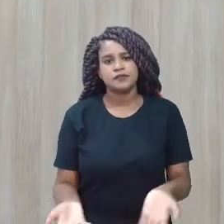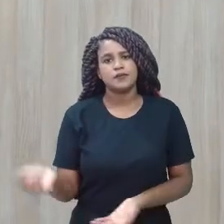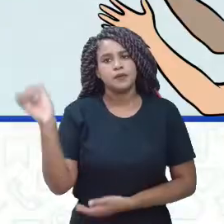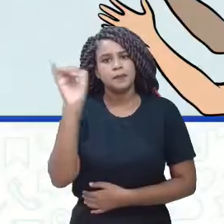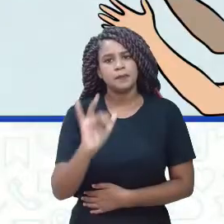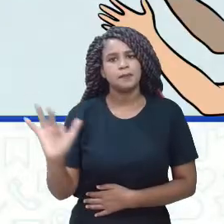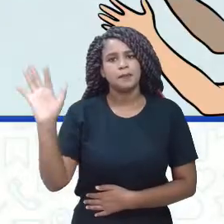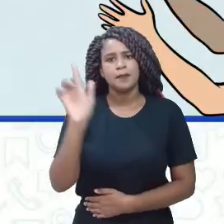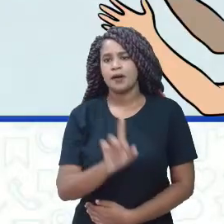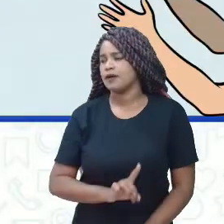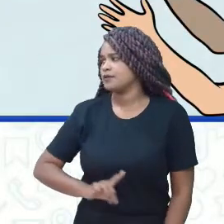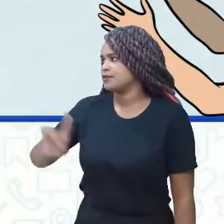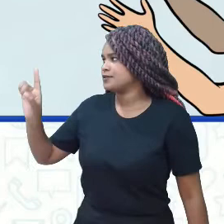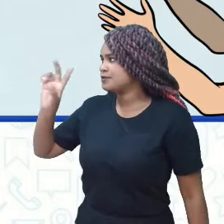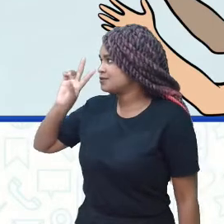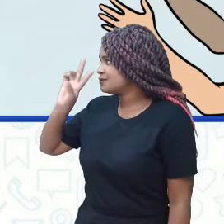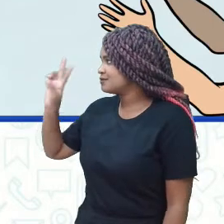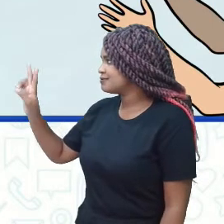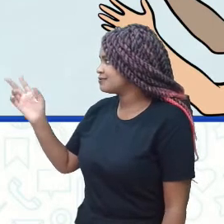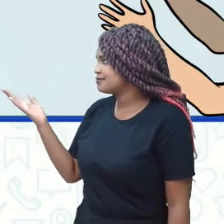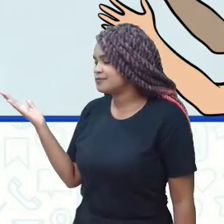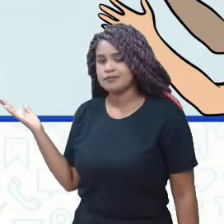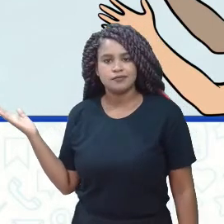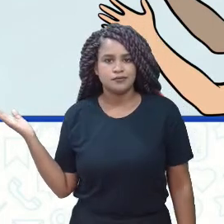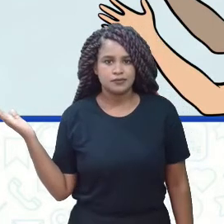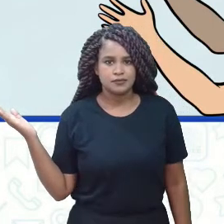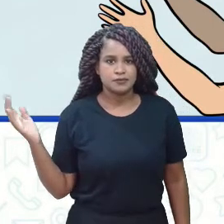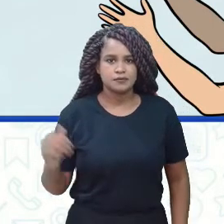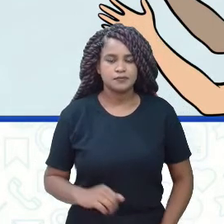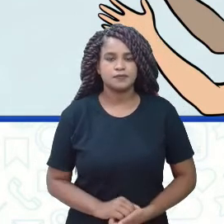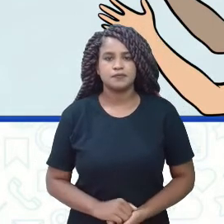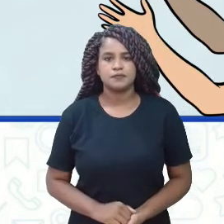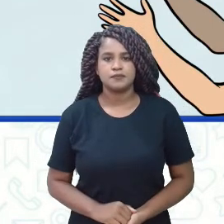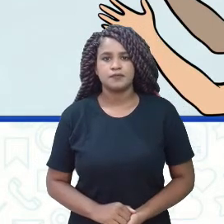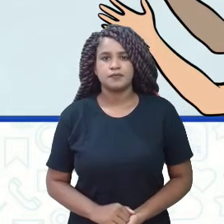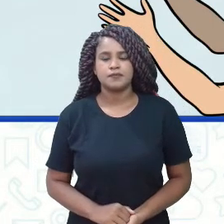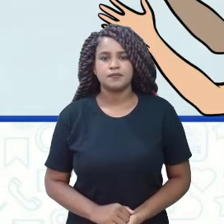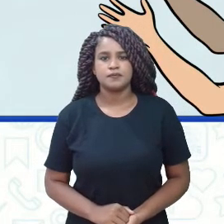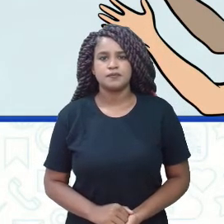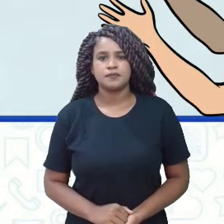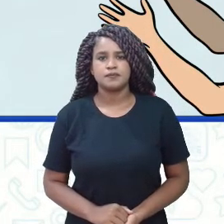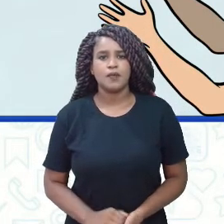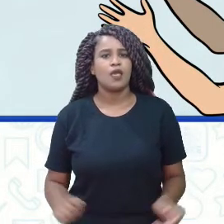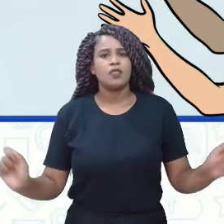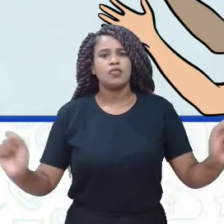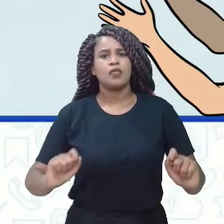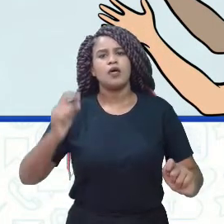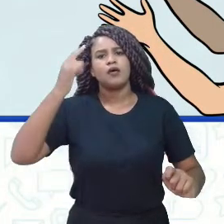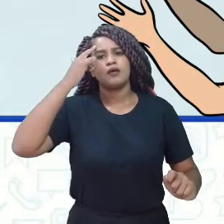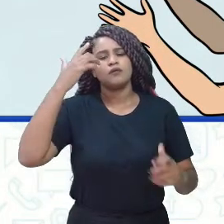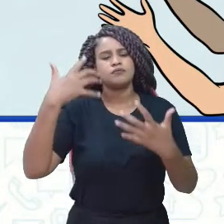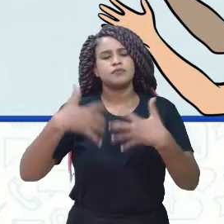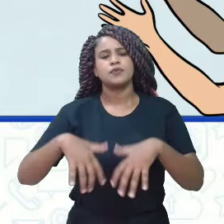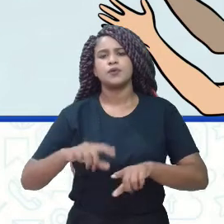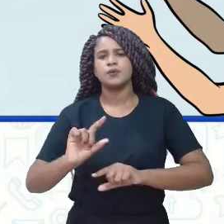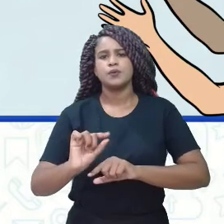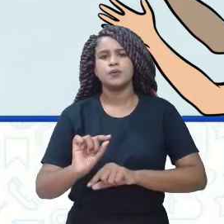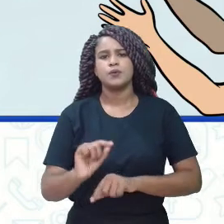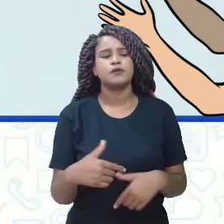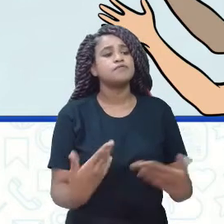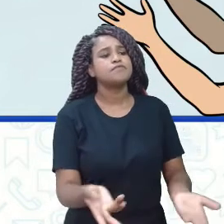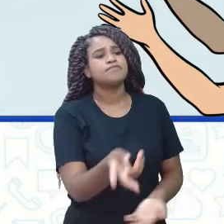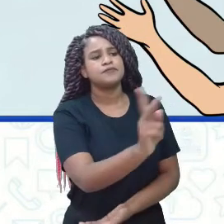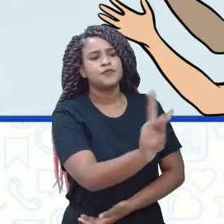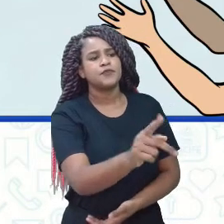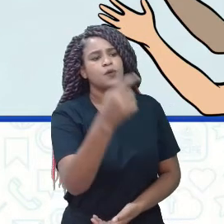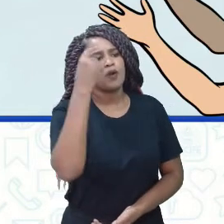partir dessa imagem, que vocês estão observando na tela, o que é que a gente pode refletir? Hein, professor Gilson, o que é que a gente